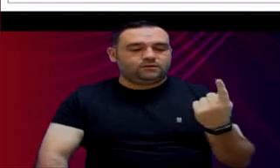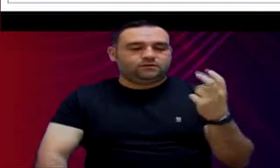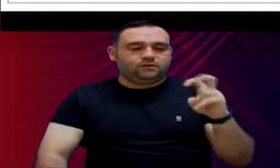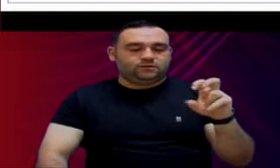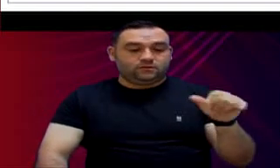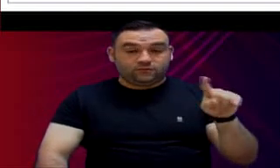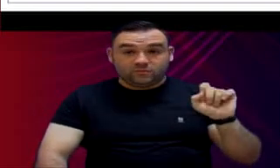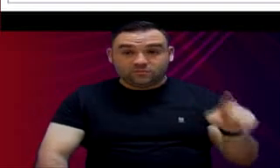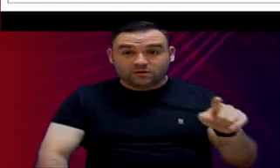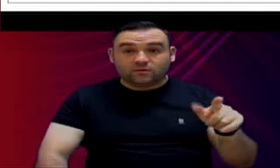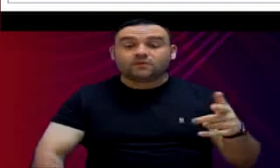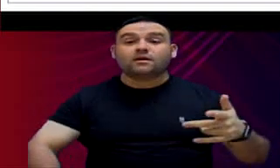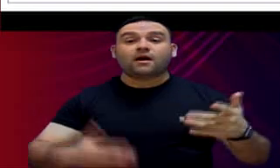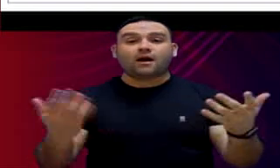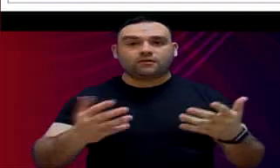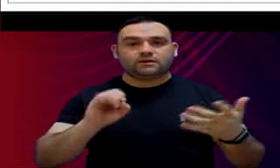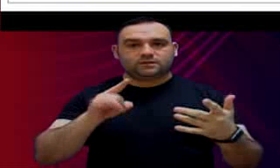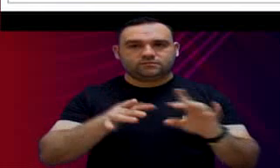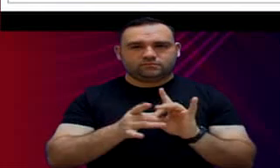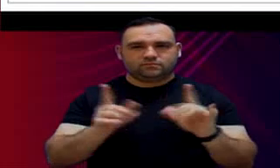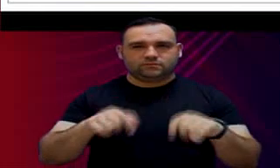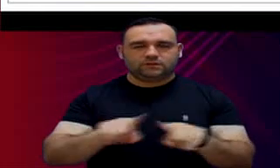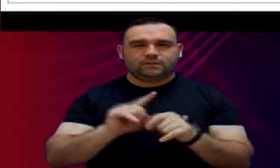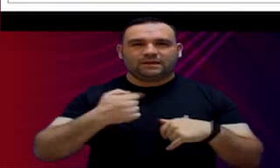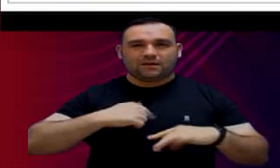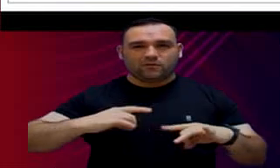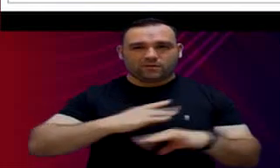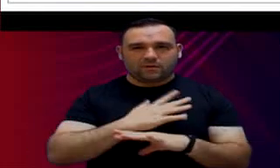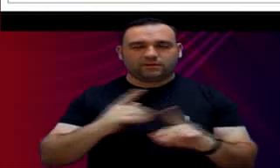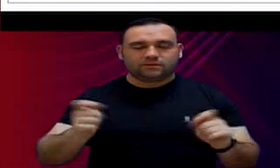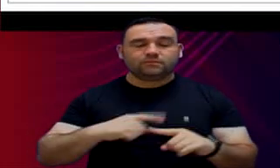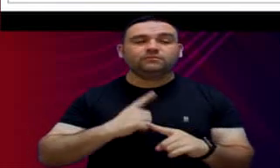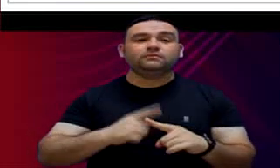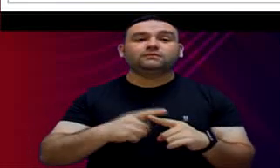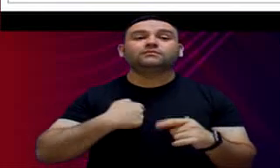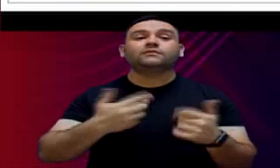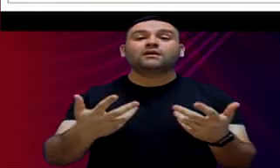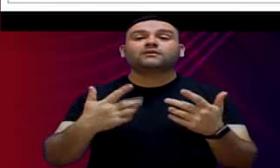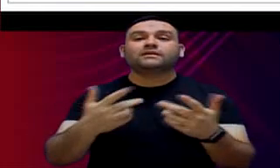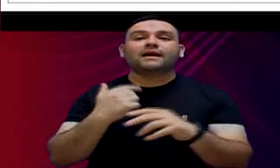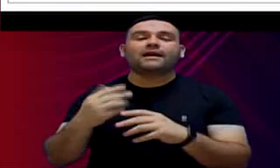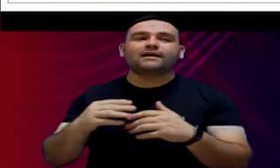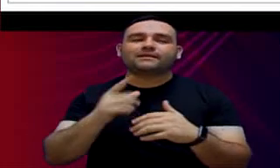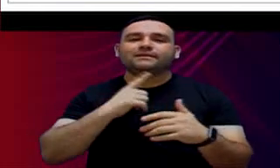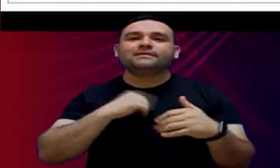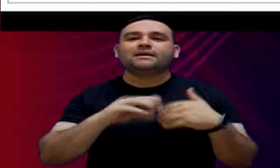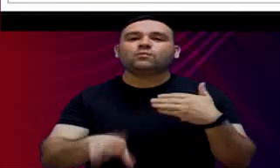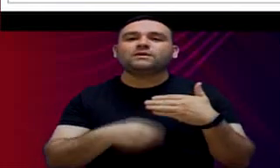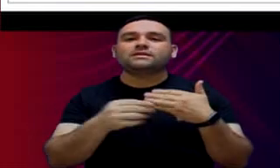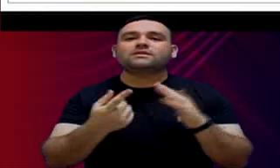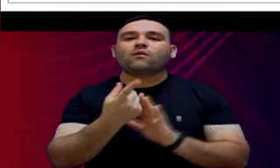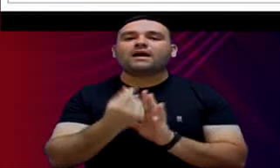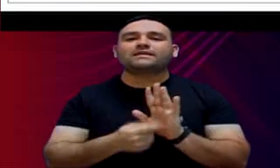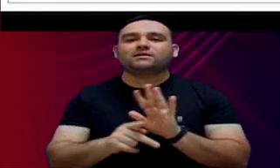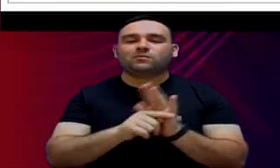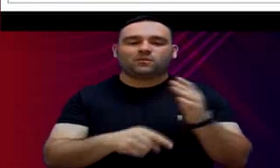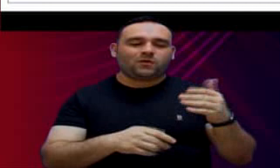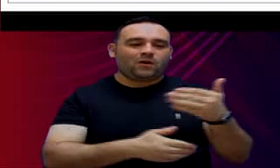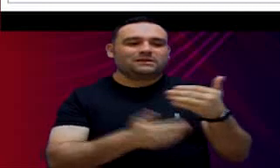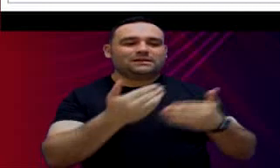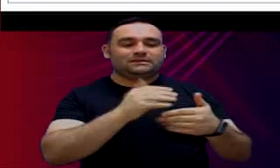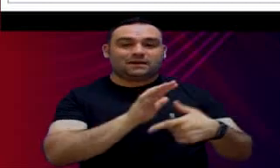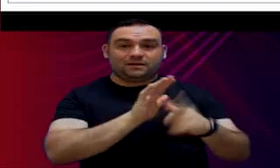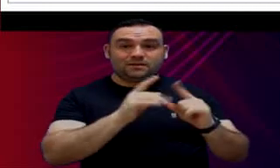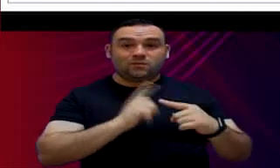mil Aqui Fernanda se você me permite só para eu concluir quero fazer aquela compensação da receita do slide anterior